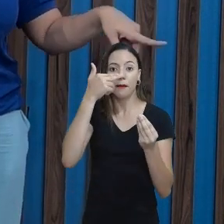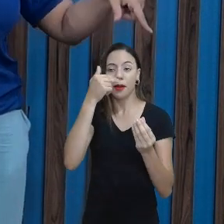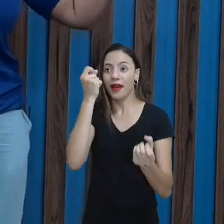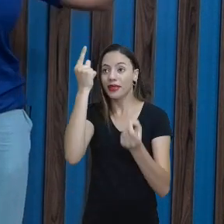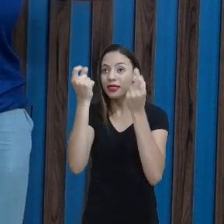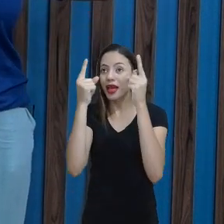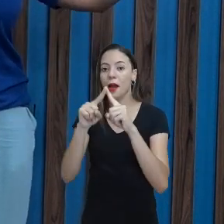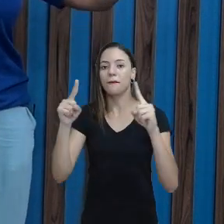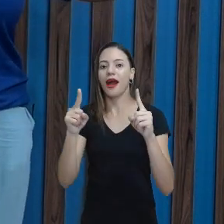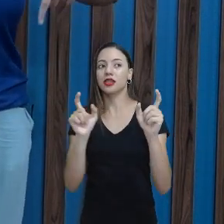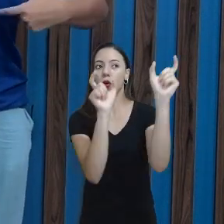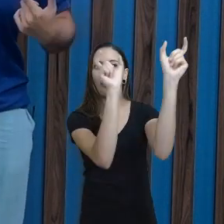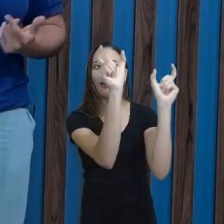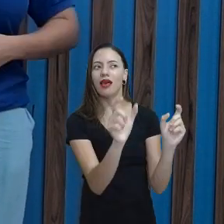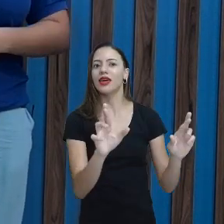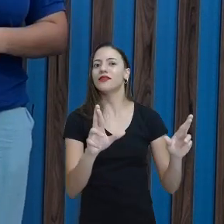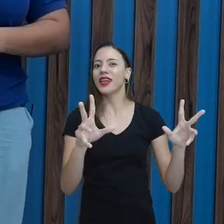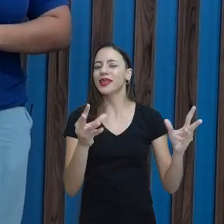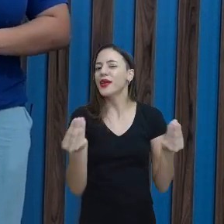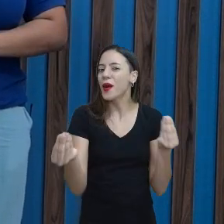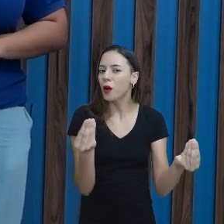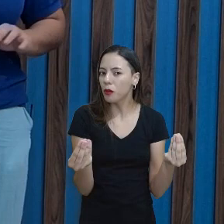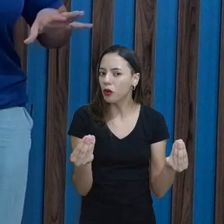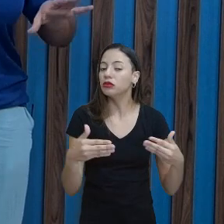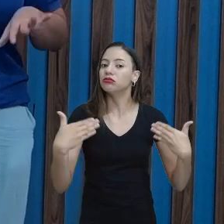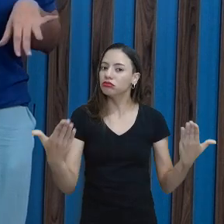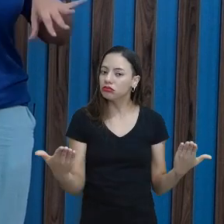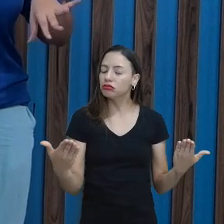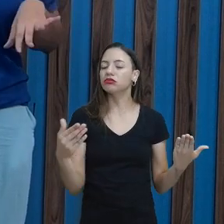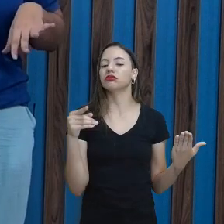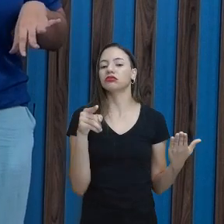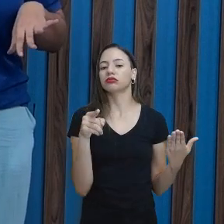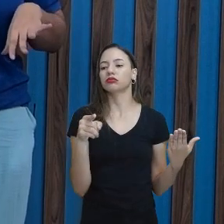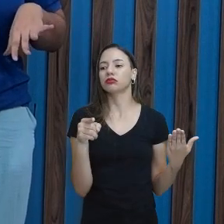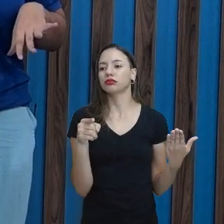palavras? Então, o que a gente trabalha o quê? Uma questão de